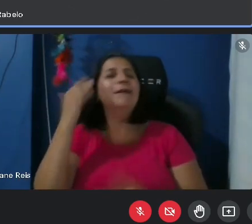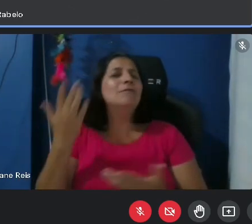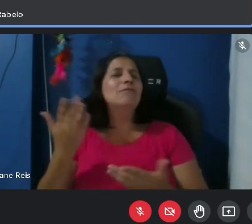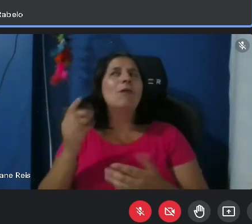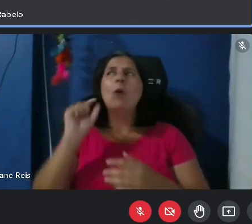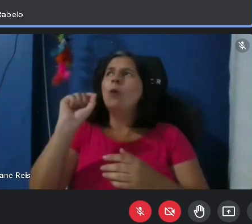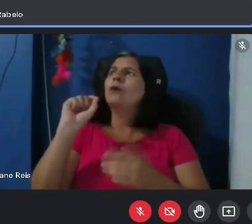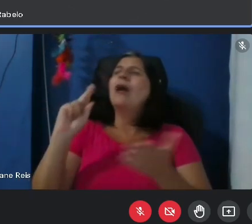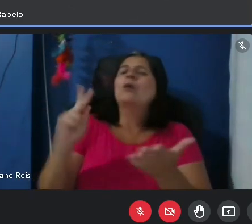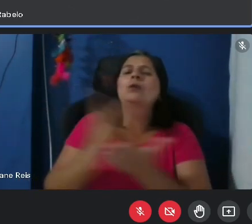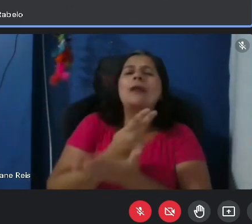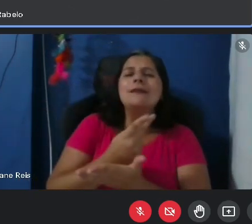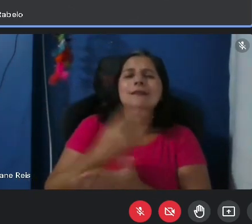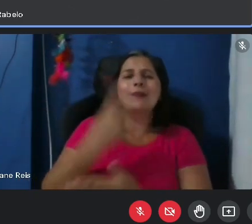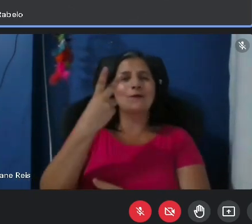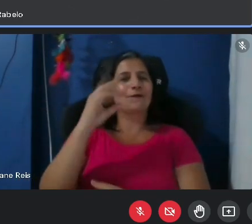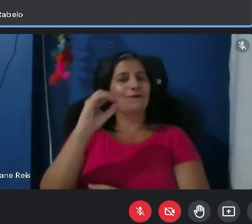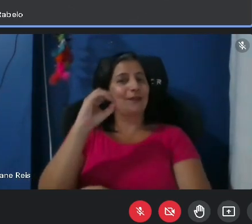conseguido.